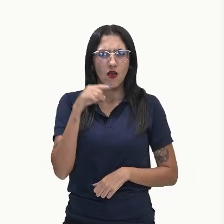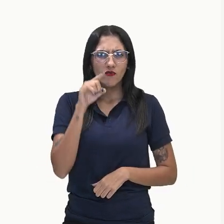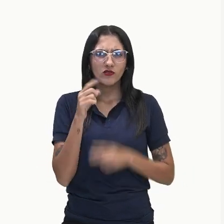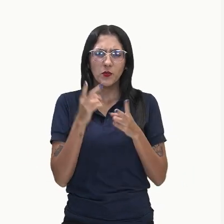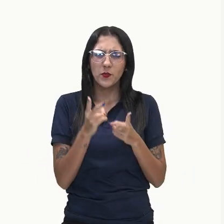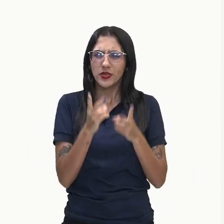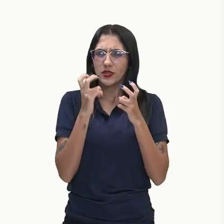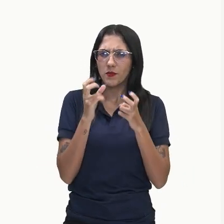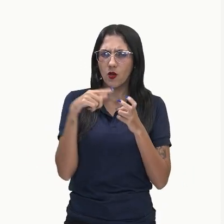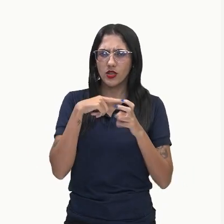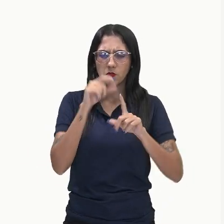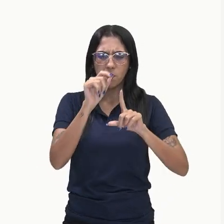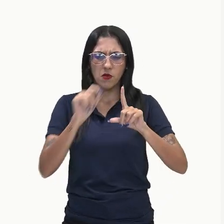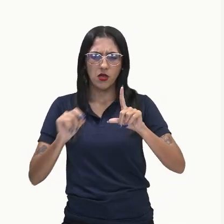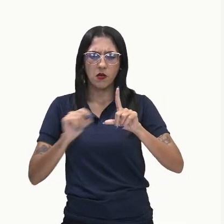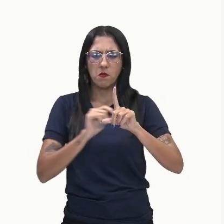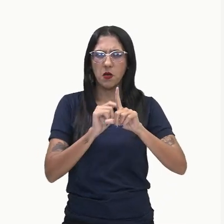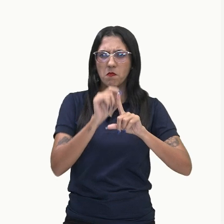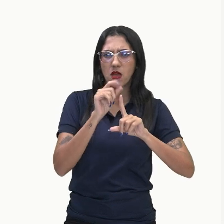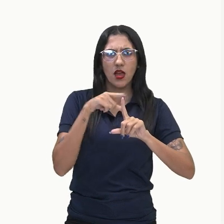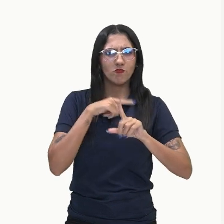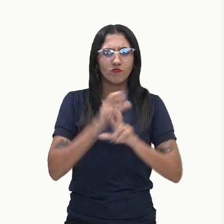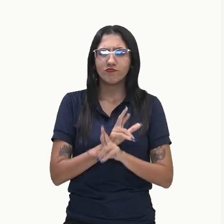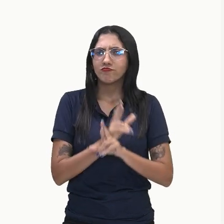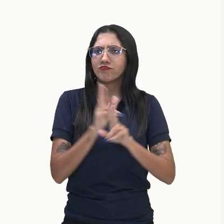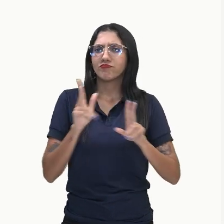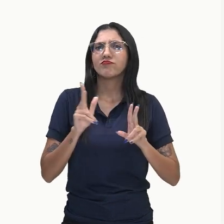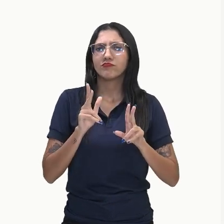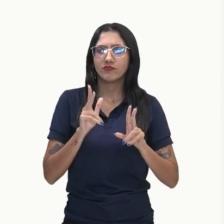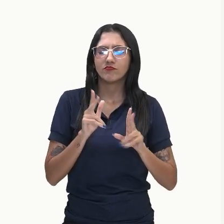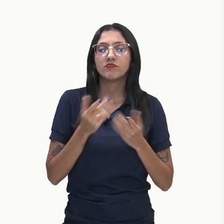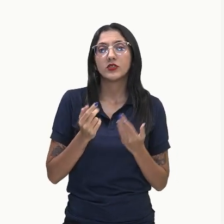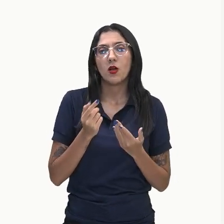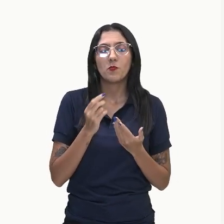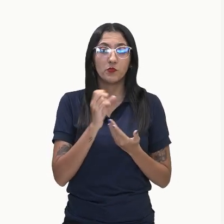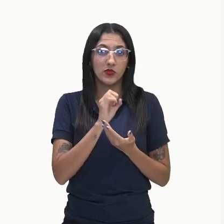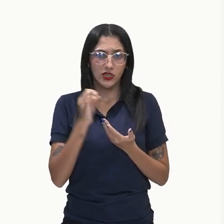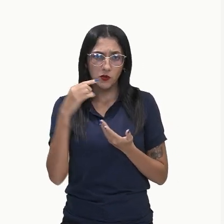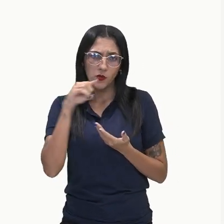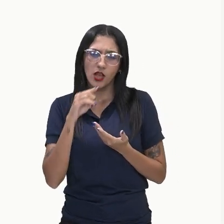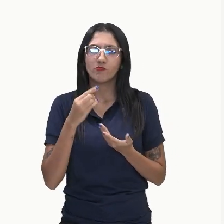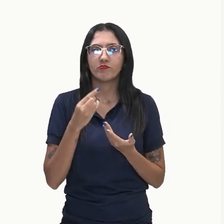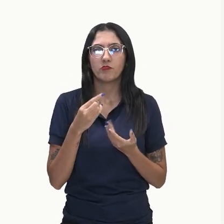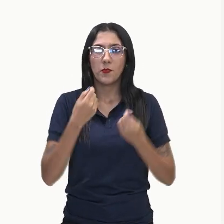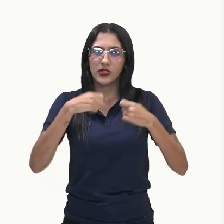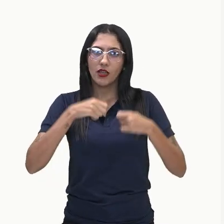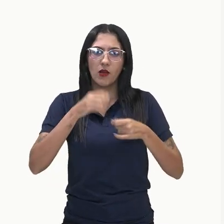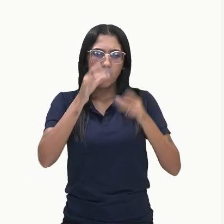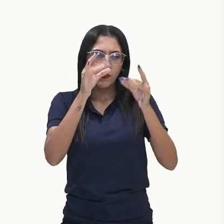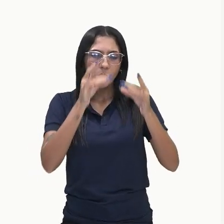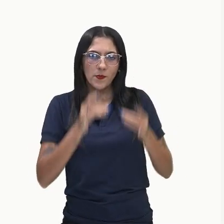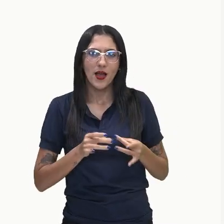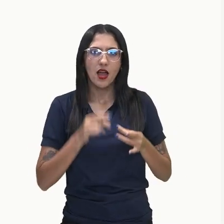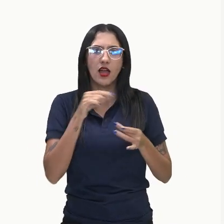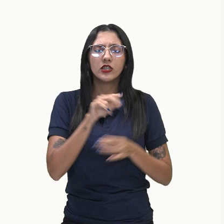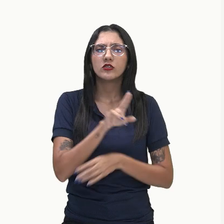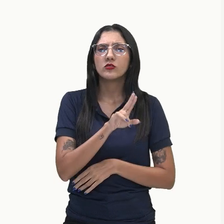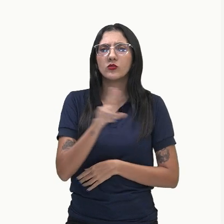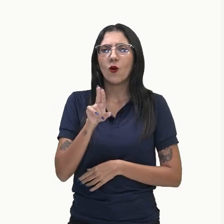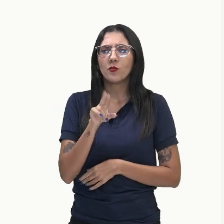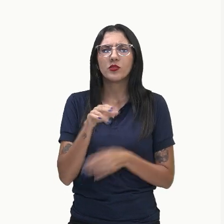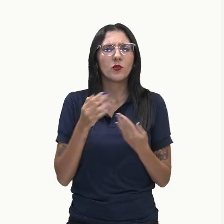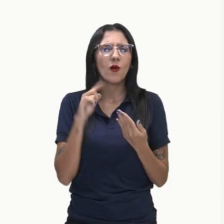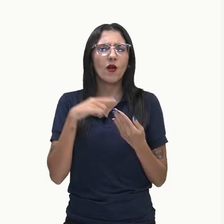as medidas aí são diferentes? Beleza. Então, se fosse uma questão para você classificar, dar um nome para esse triângulo,